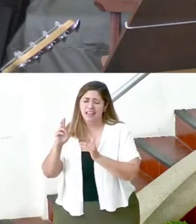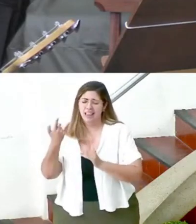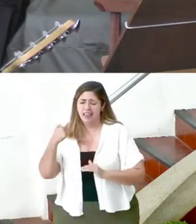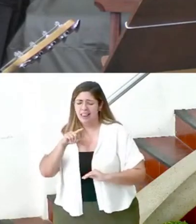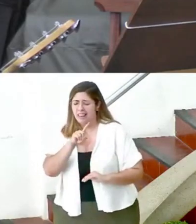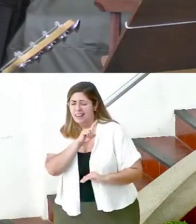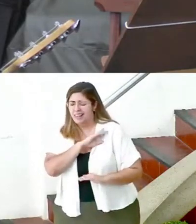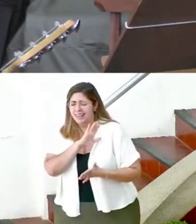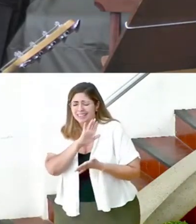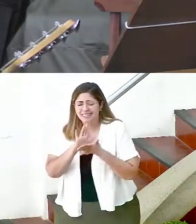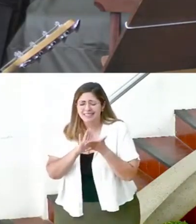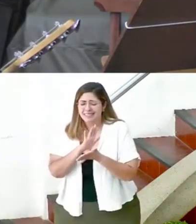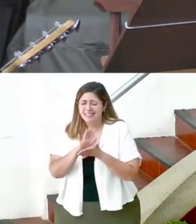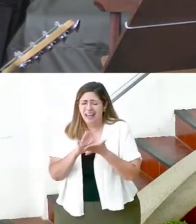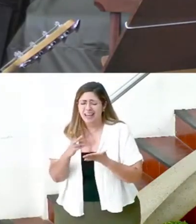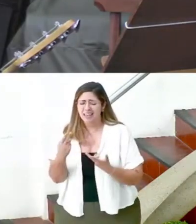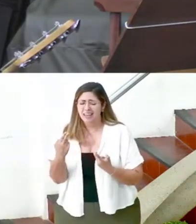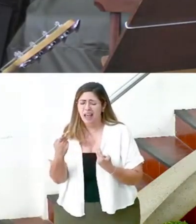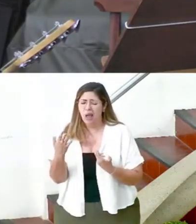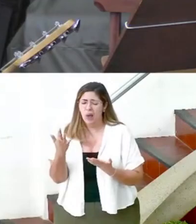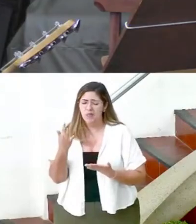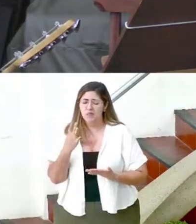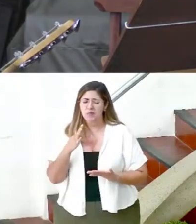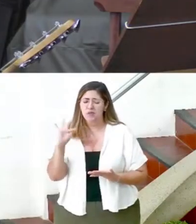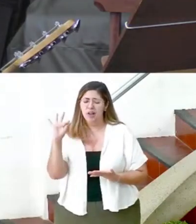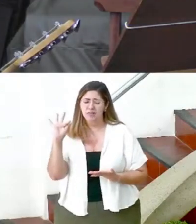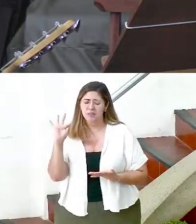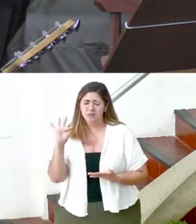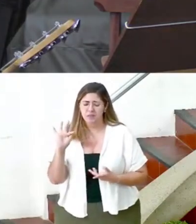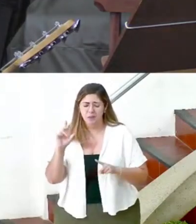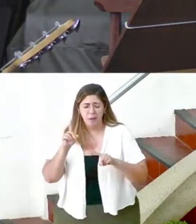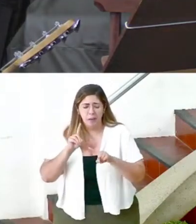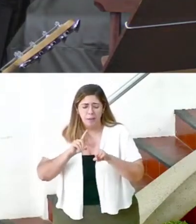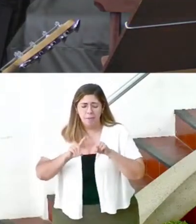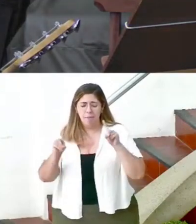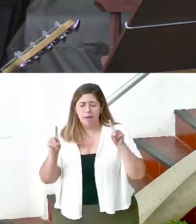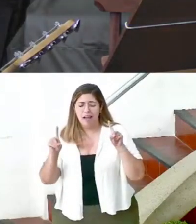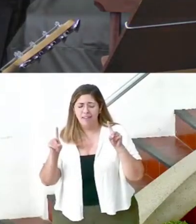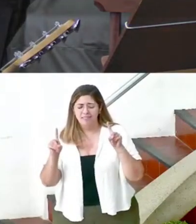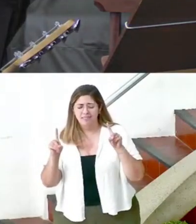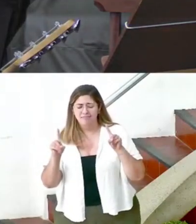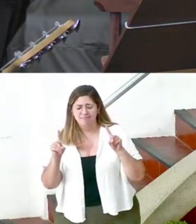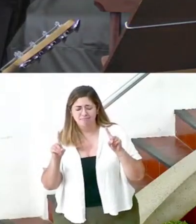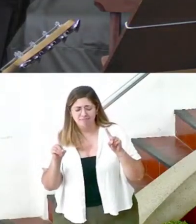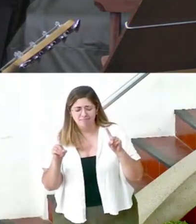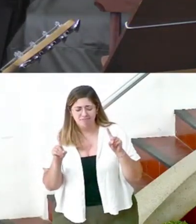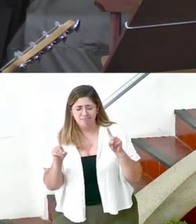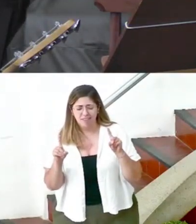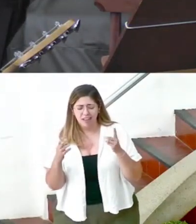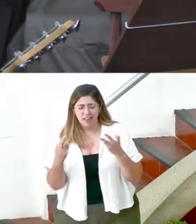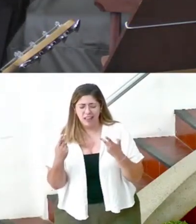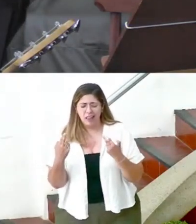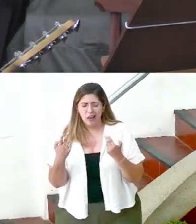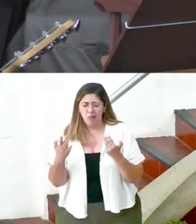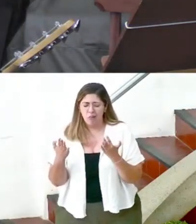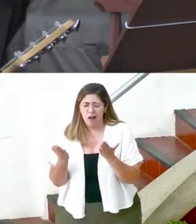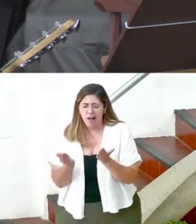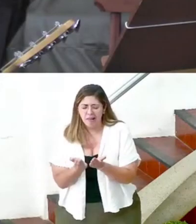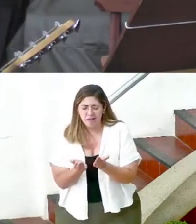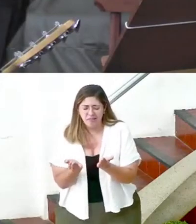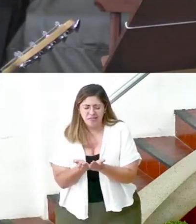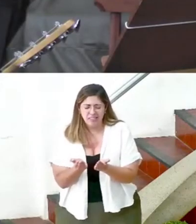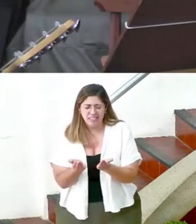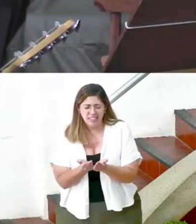somos como os filósofos disseram, nuvem de morcegos. Nós não somos como eles disseram, rãs